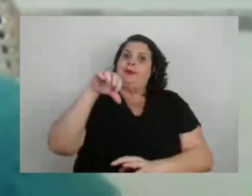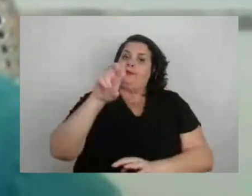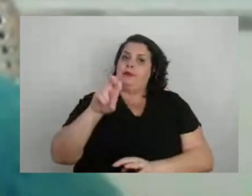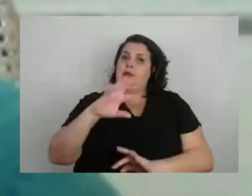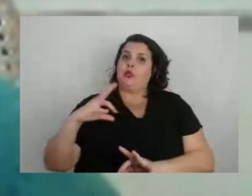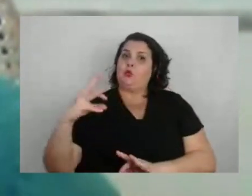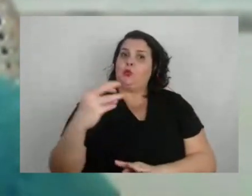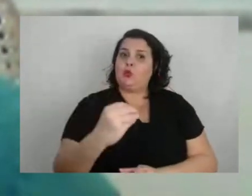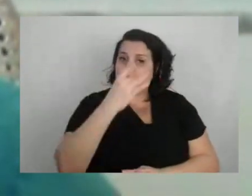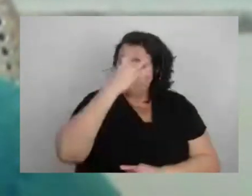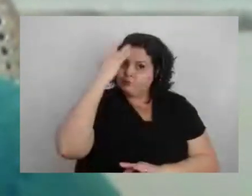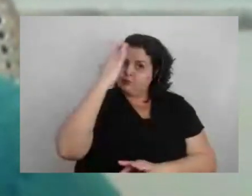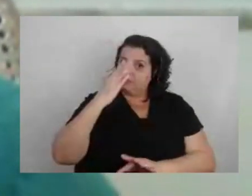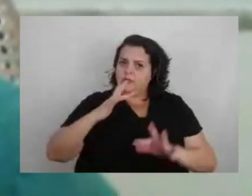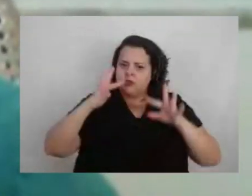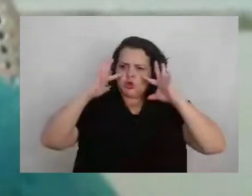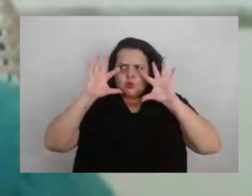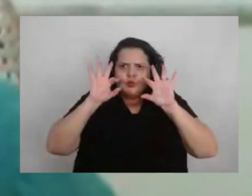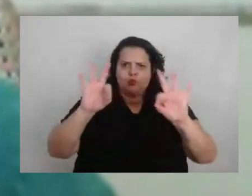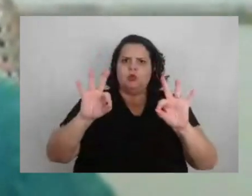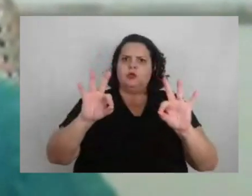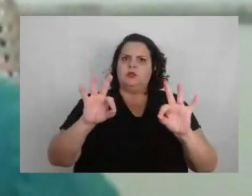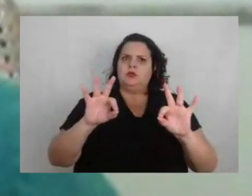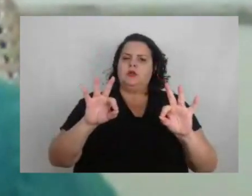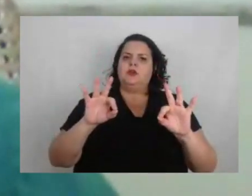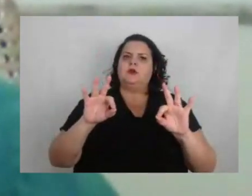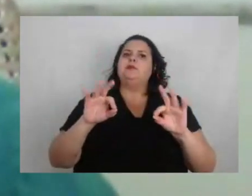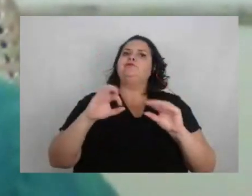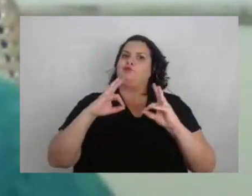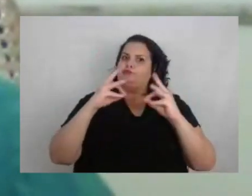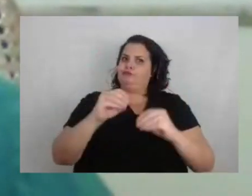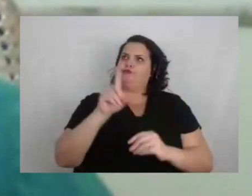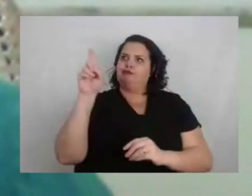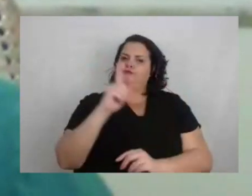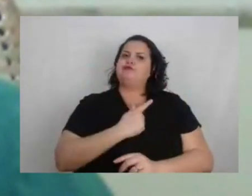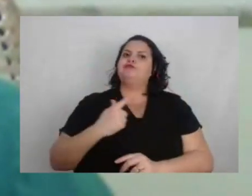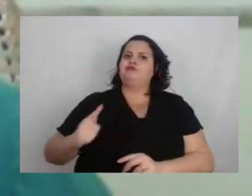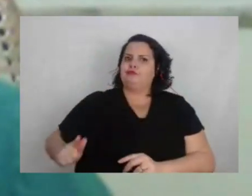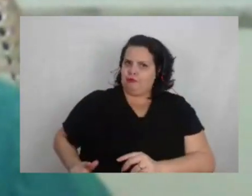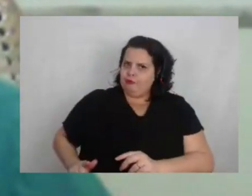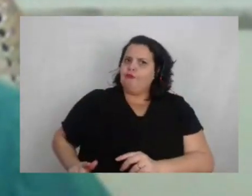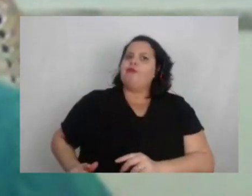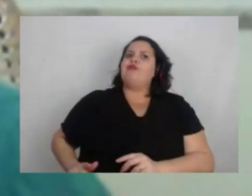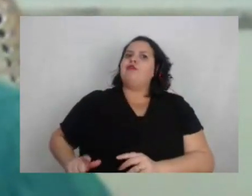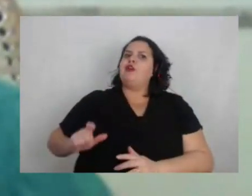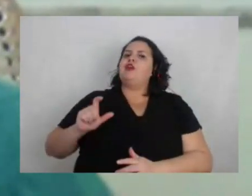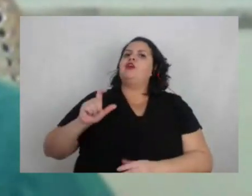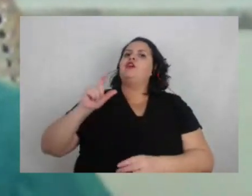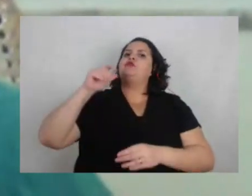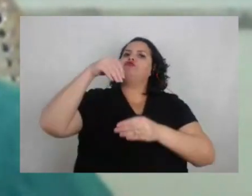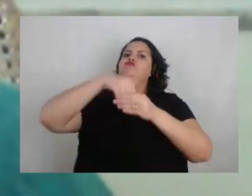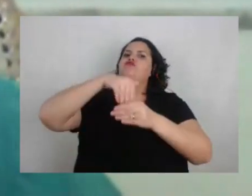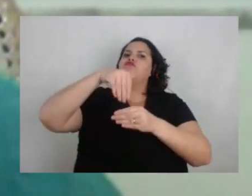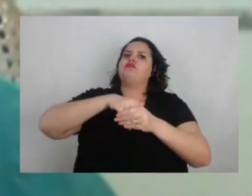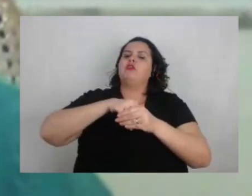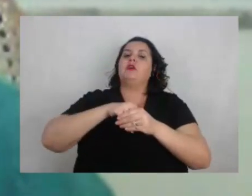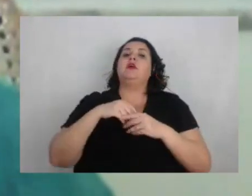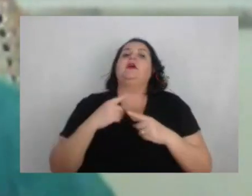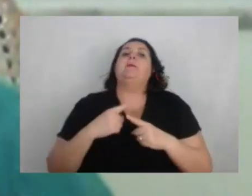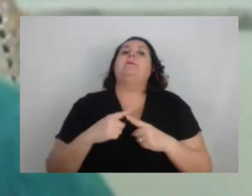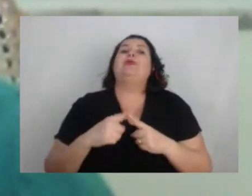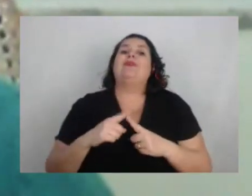atentos e as brasileiras atentas às decisões do Congresso Nacional. Se isso ocorrer, nós vamos tirar cerca